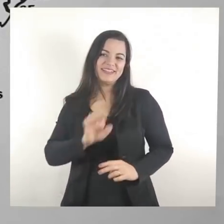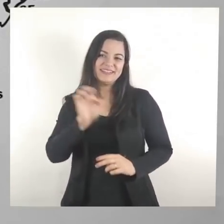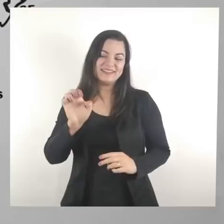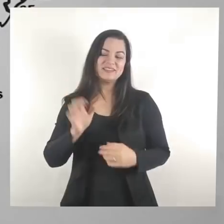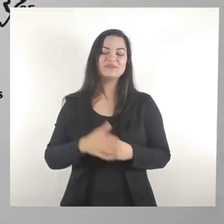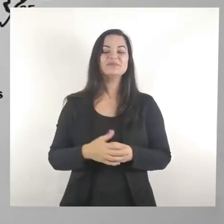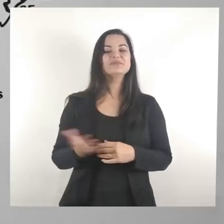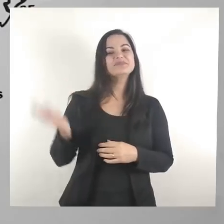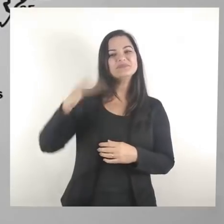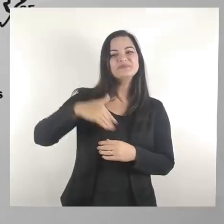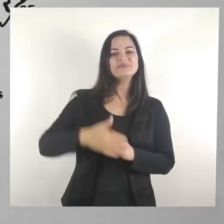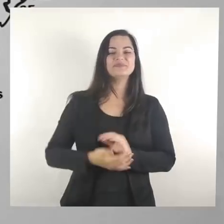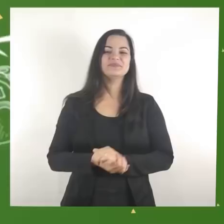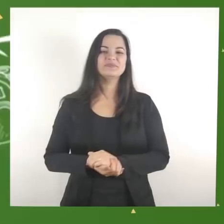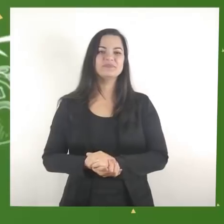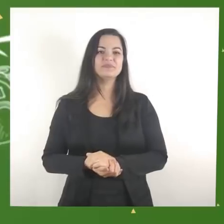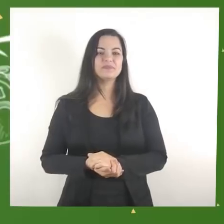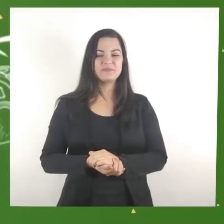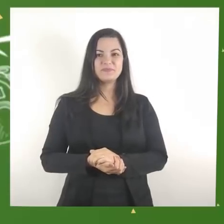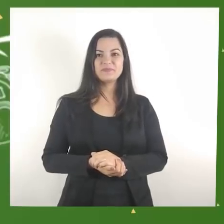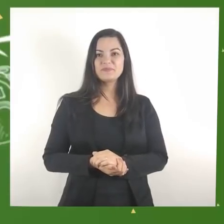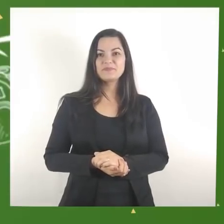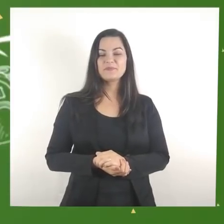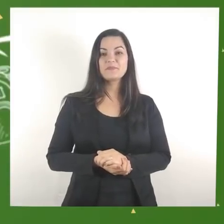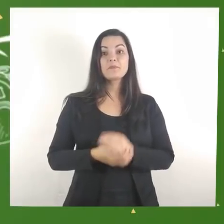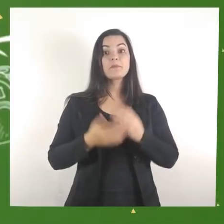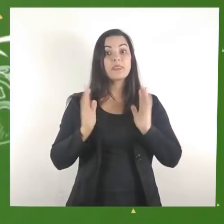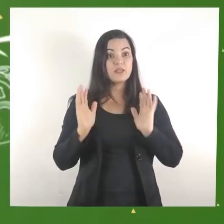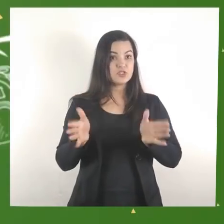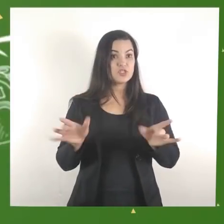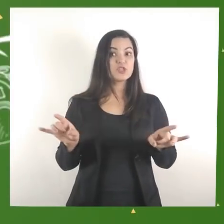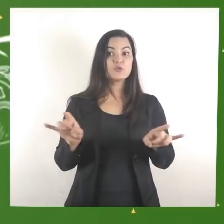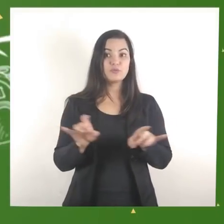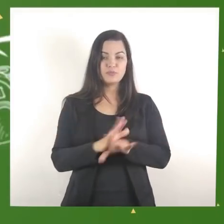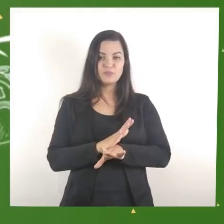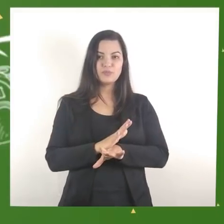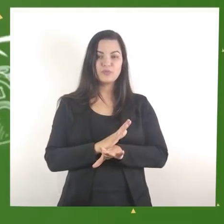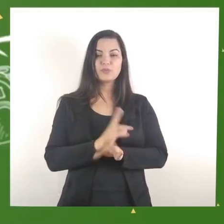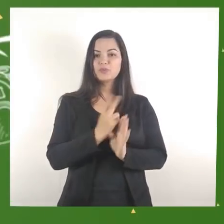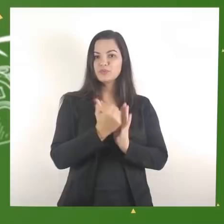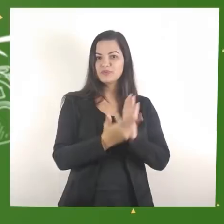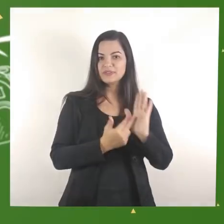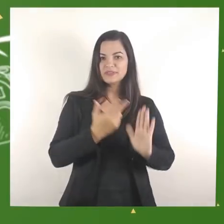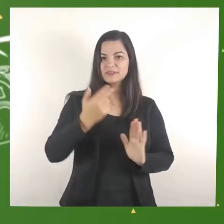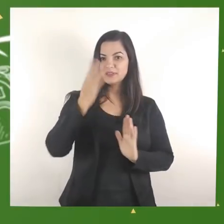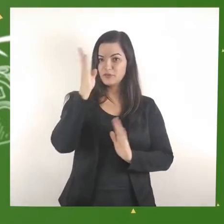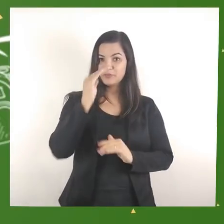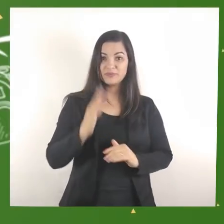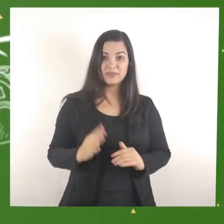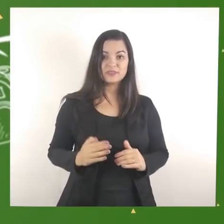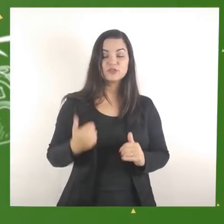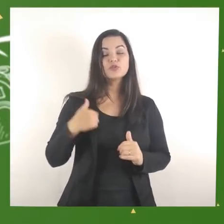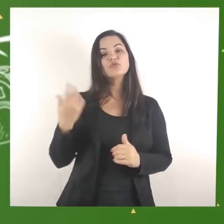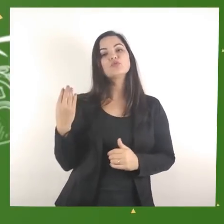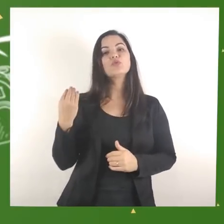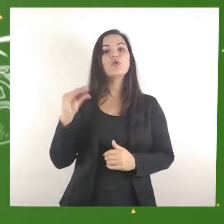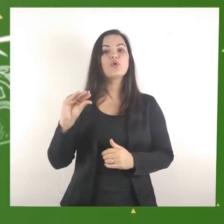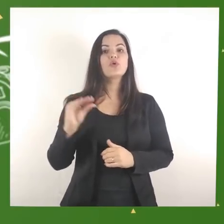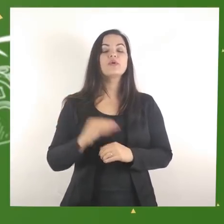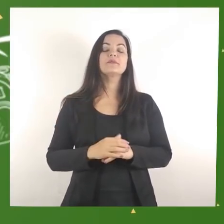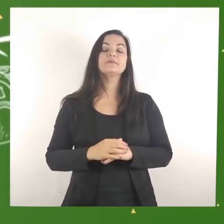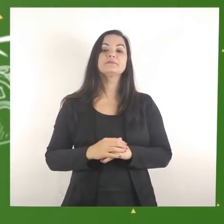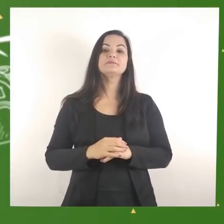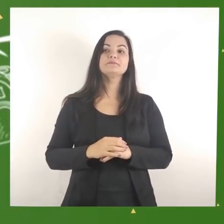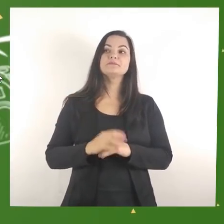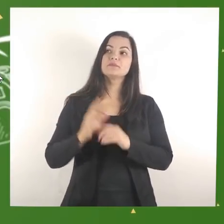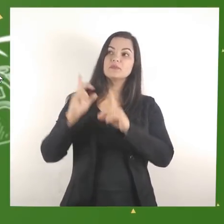Brasil. Então, vamos lá? Então, vamos lá. Já estão com os mapas aí? A Pro vai colocar o mapa